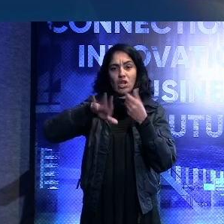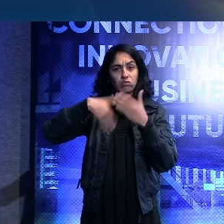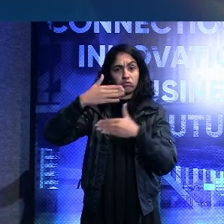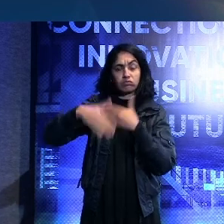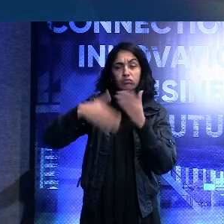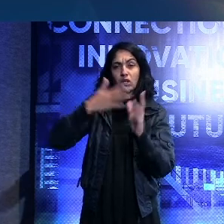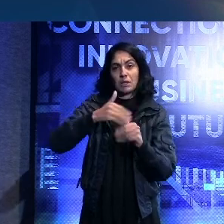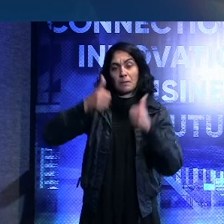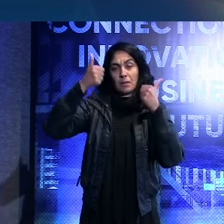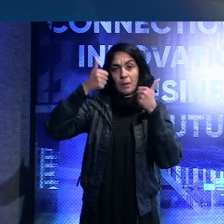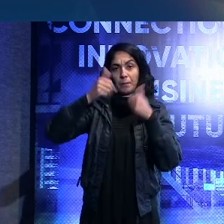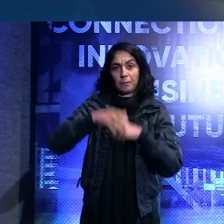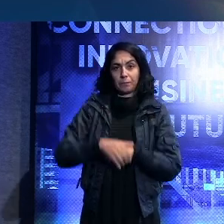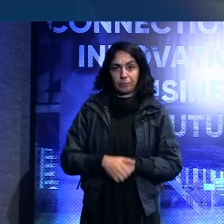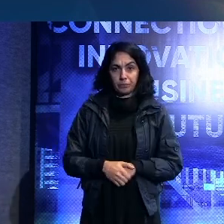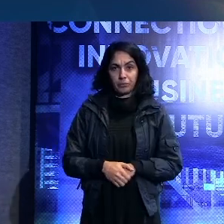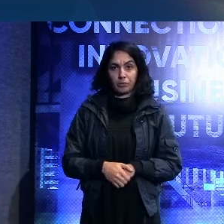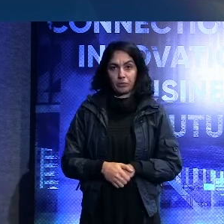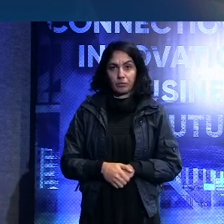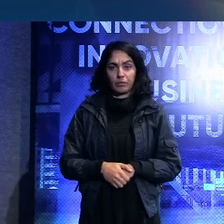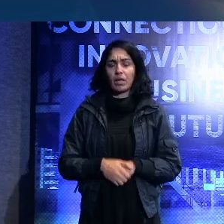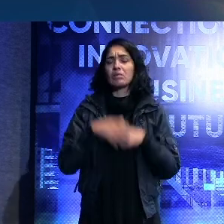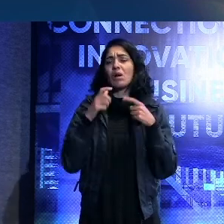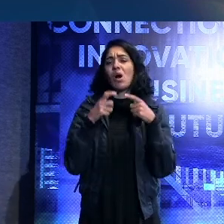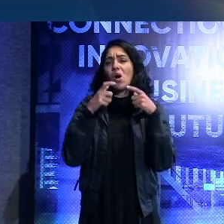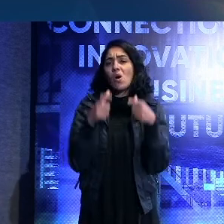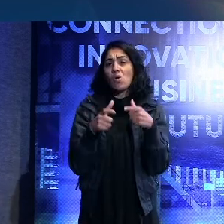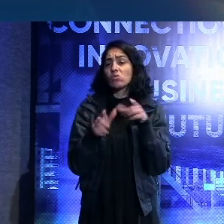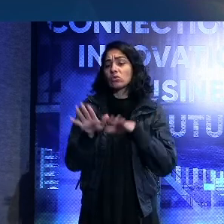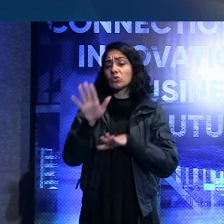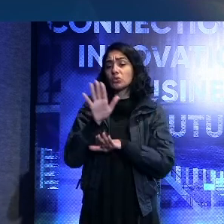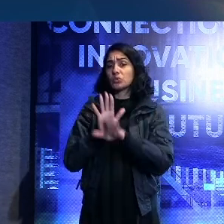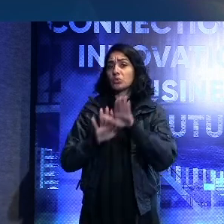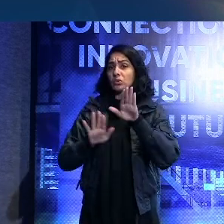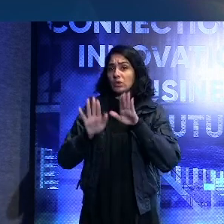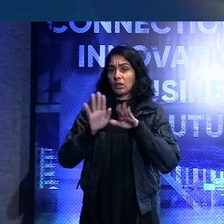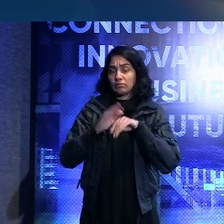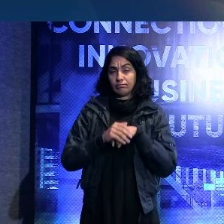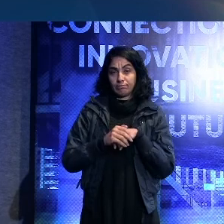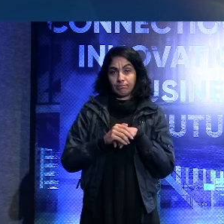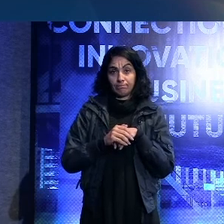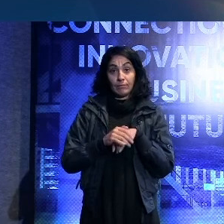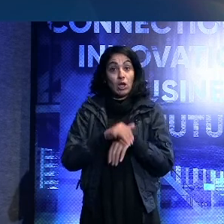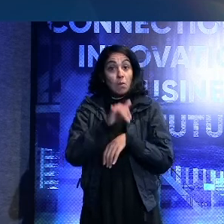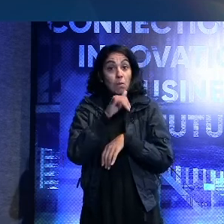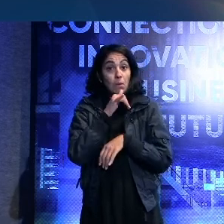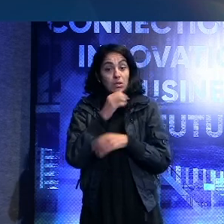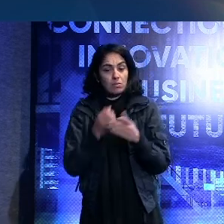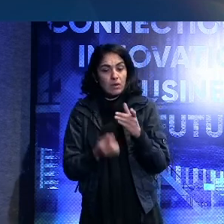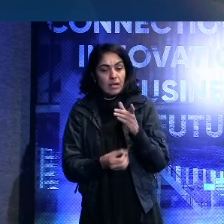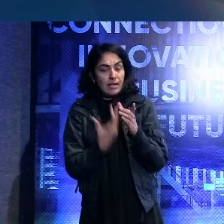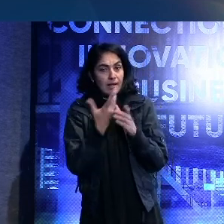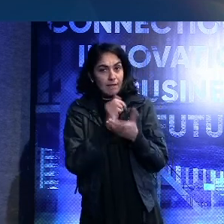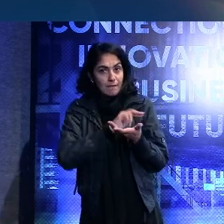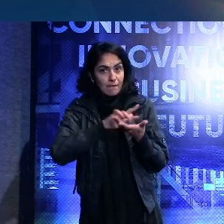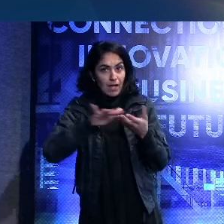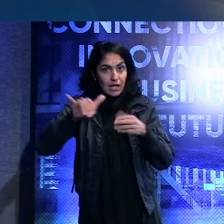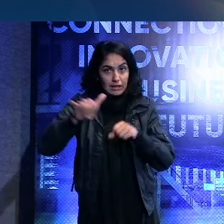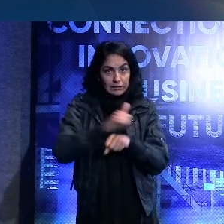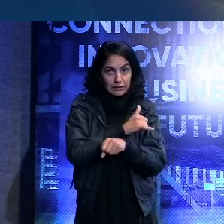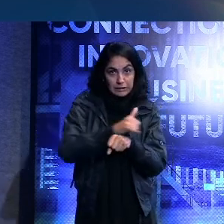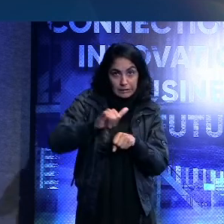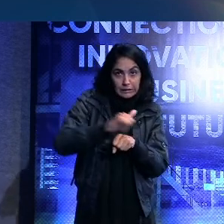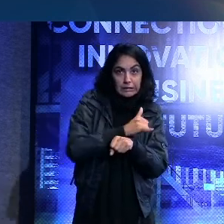melhor. Onde eu preciso tomar cuidado? Cara, quando eu estou criando tantas estratégias a ponto